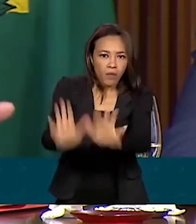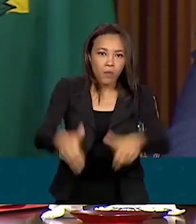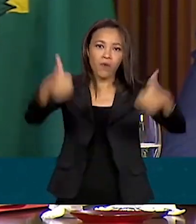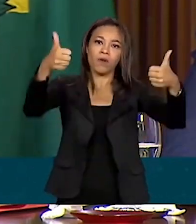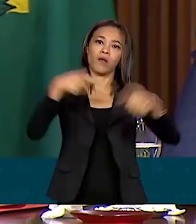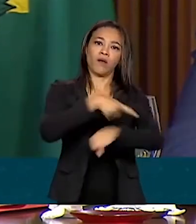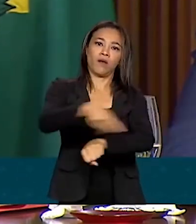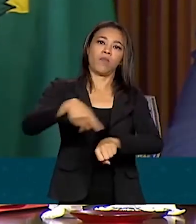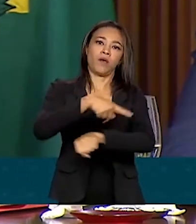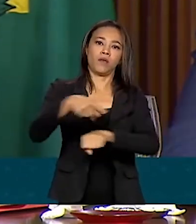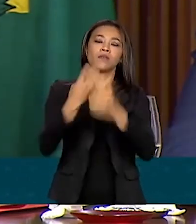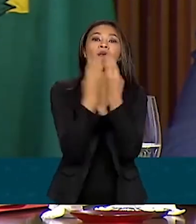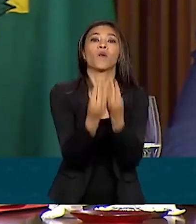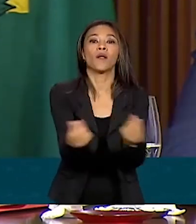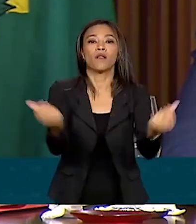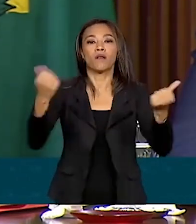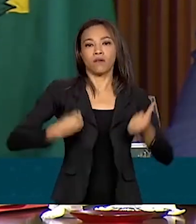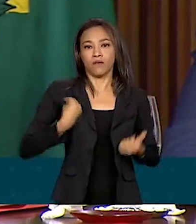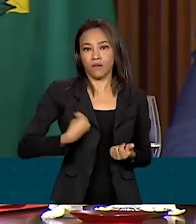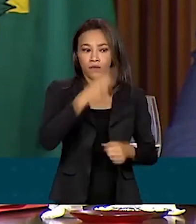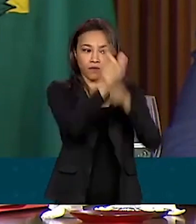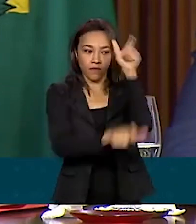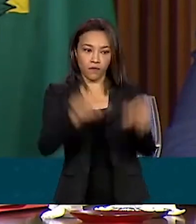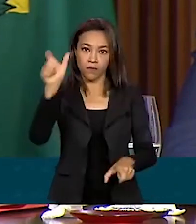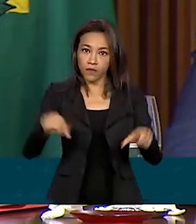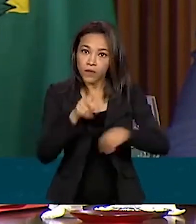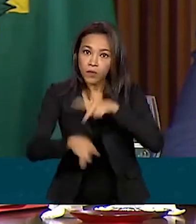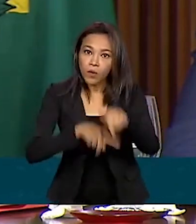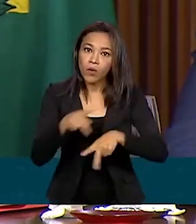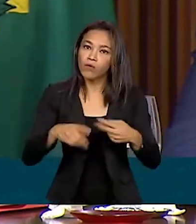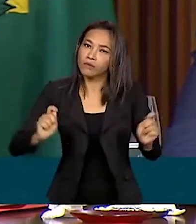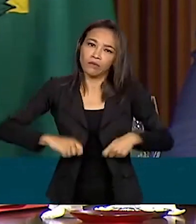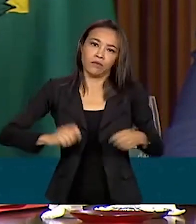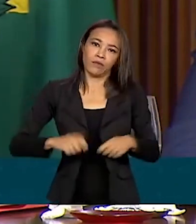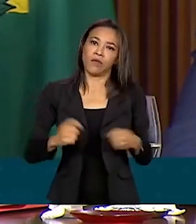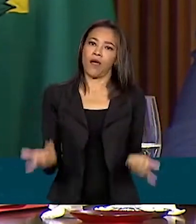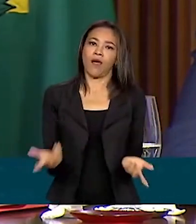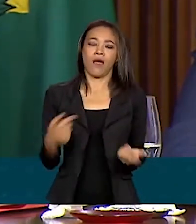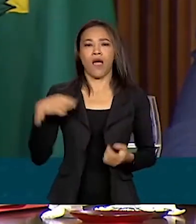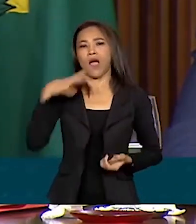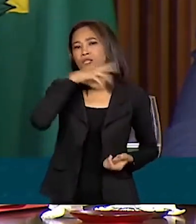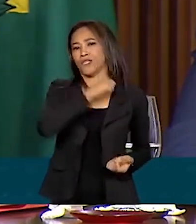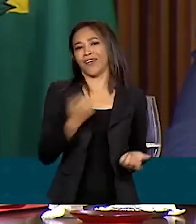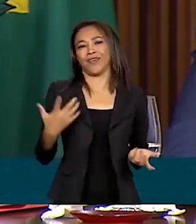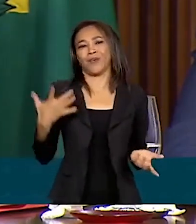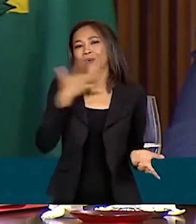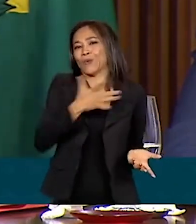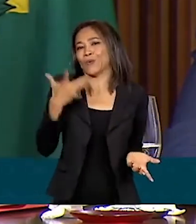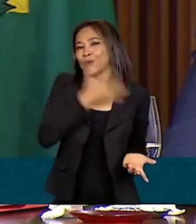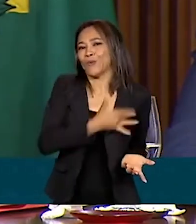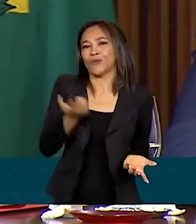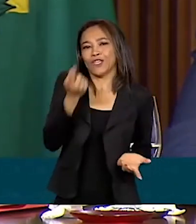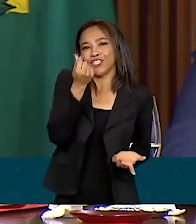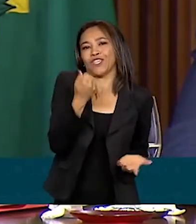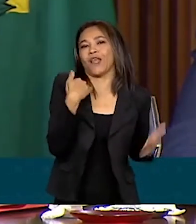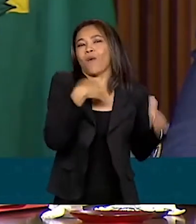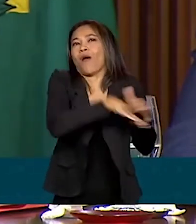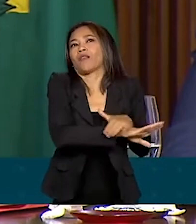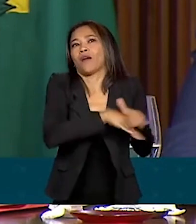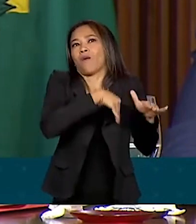que vai melhorar a qualidade de vida do povo. Não dá para a gente ficar achando que o gostoso nesse país é guardar